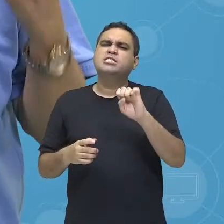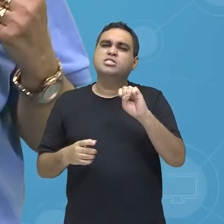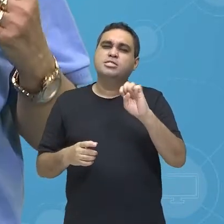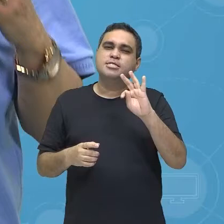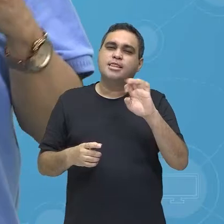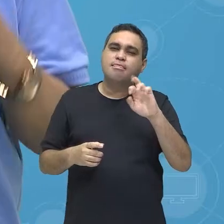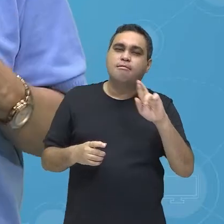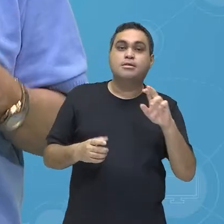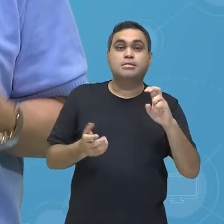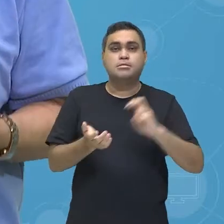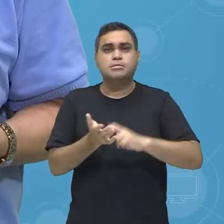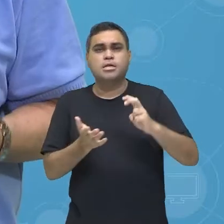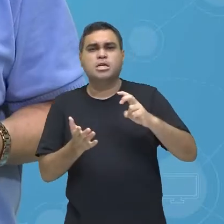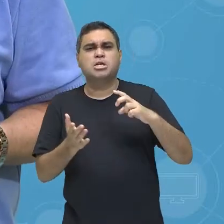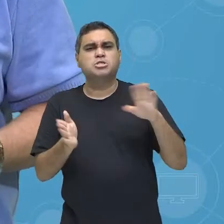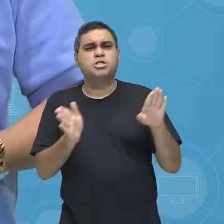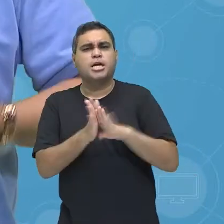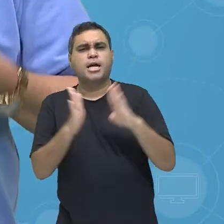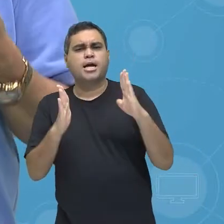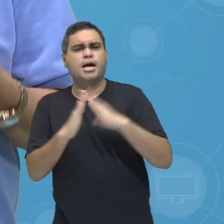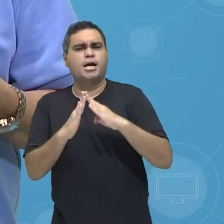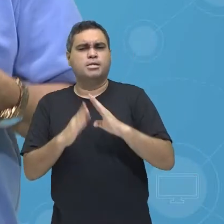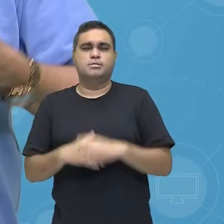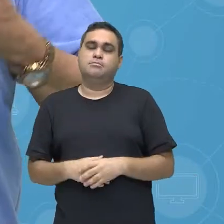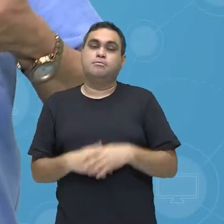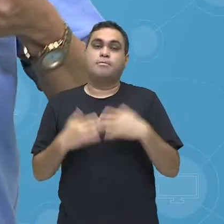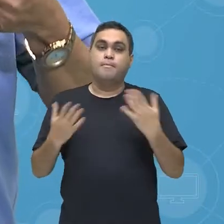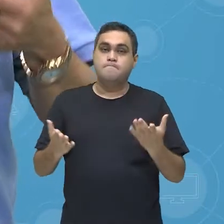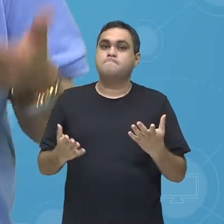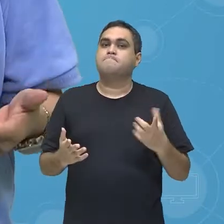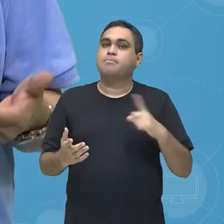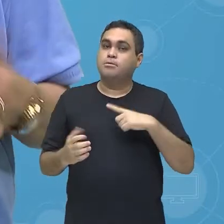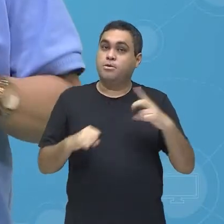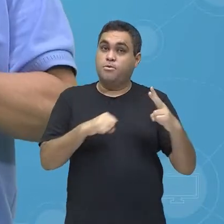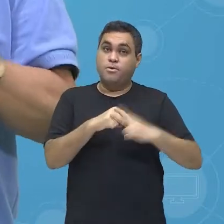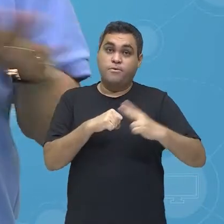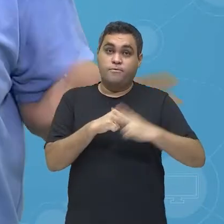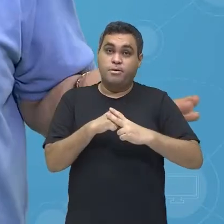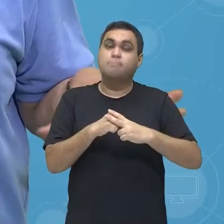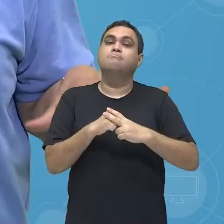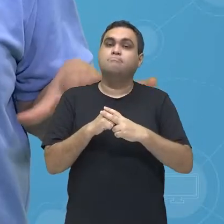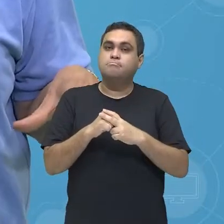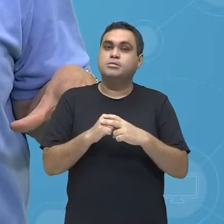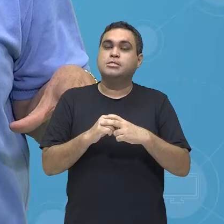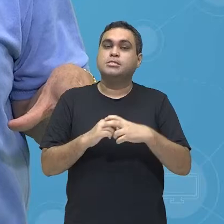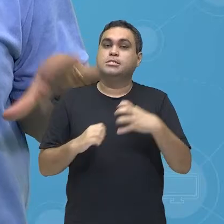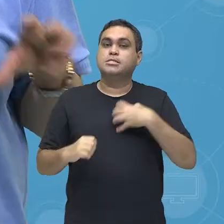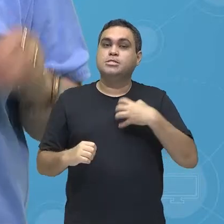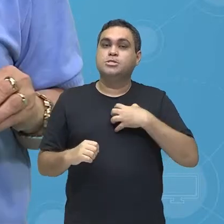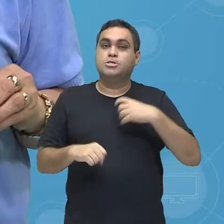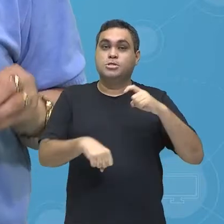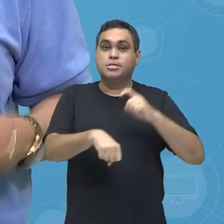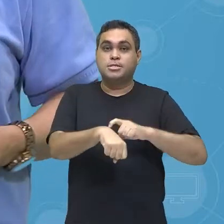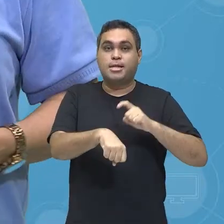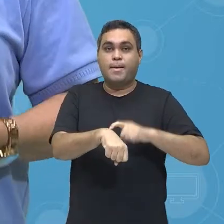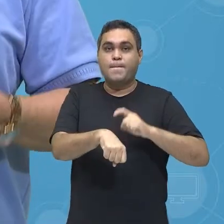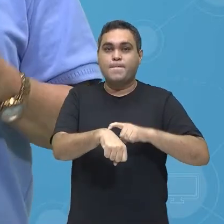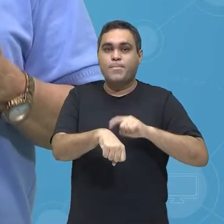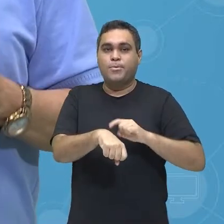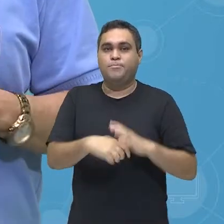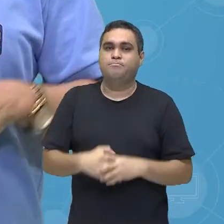Veja, aí eu tenho o verbo estar nesse sentido de tempo, então não possui sujeito. Muito